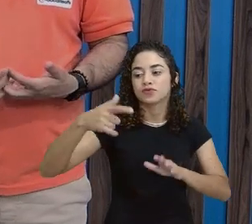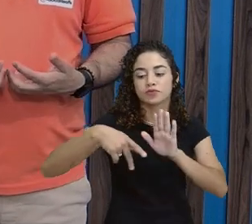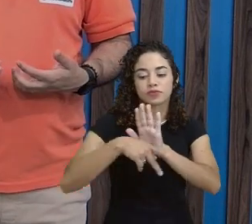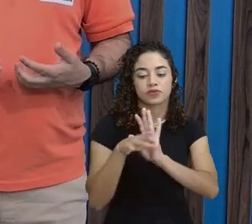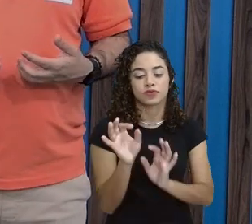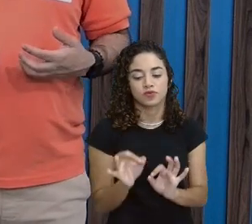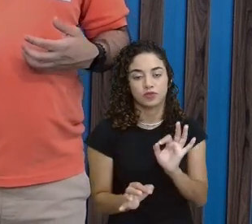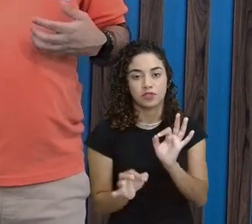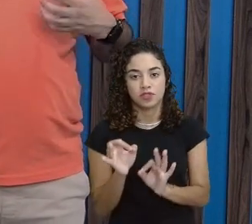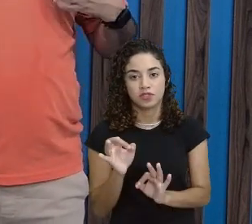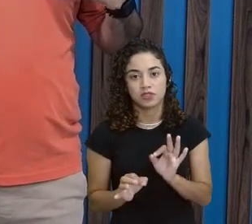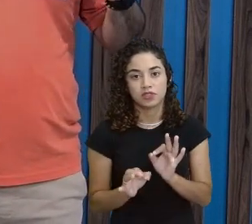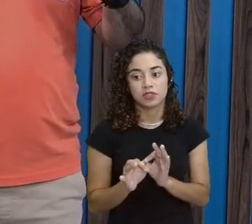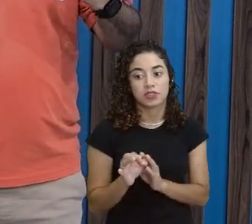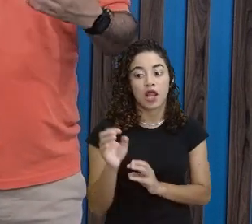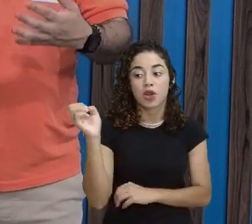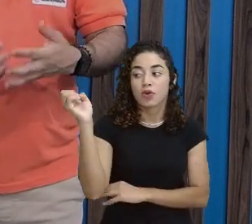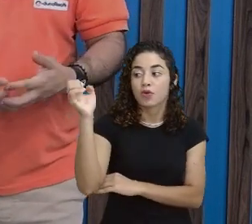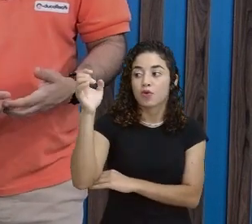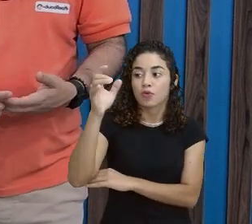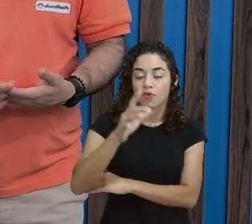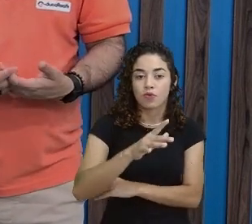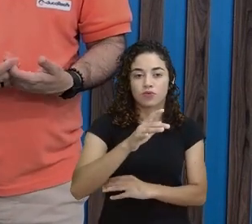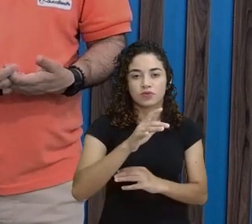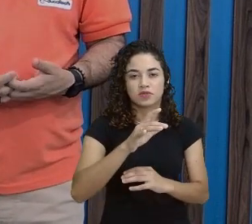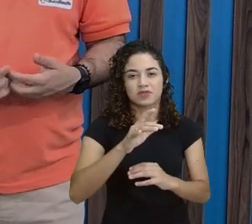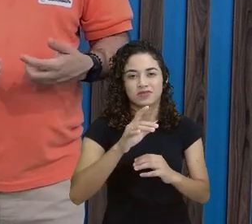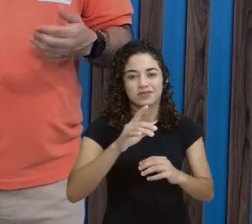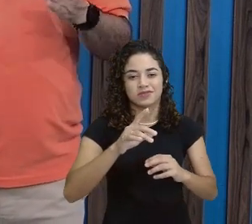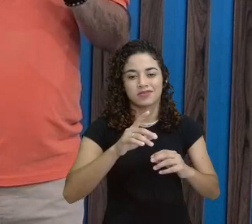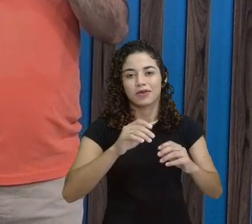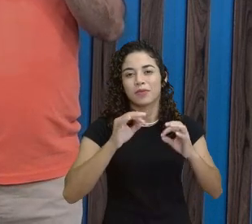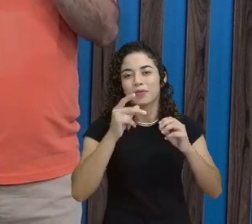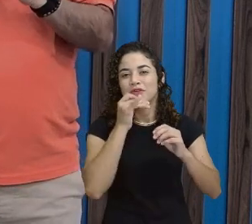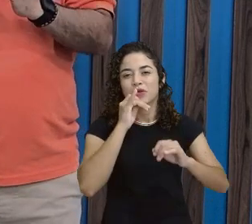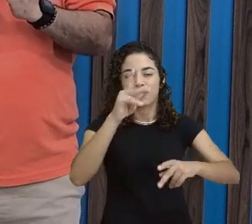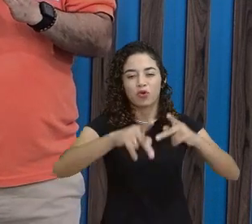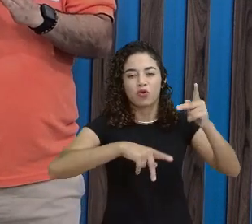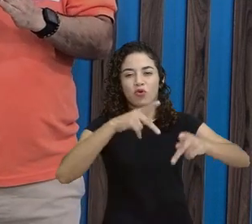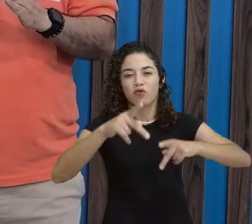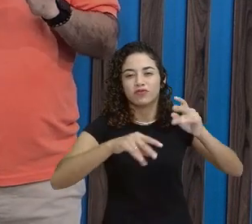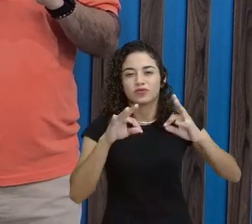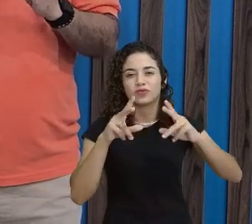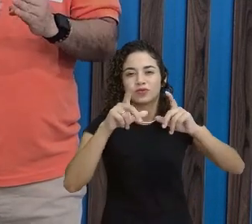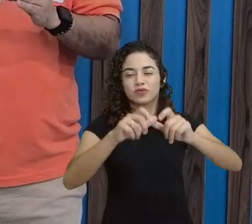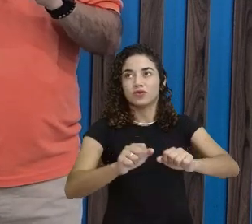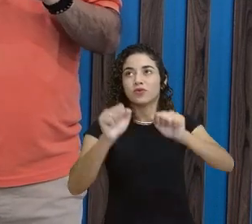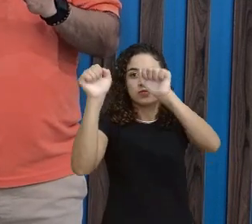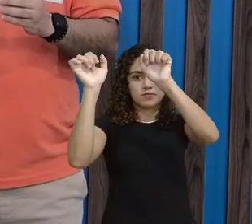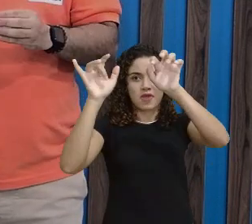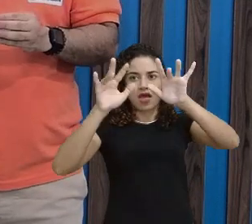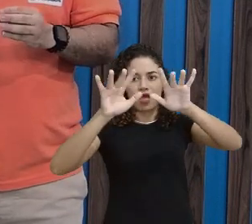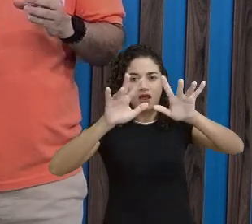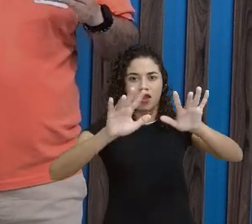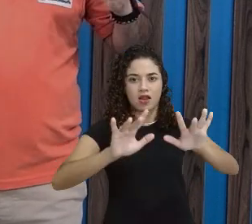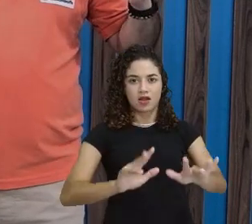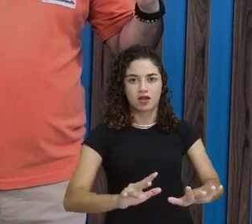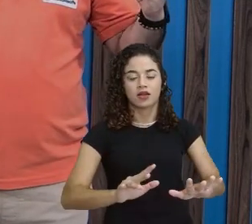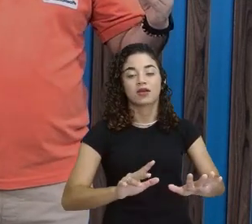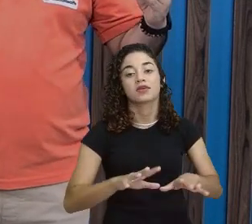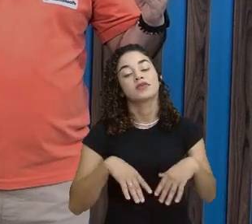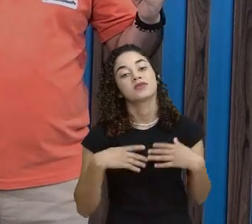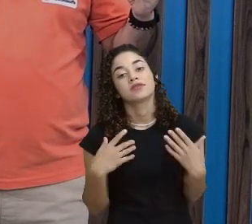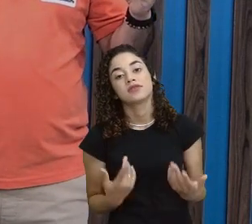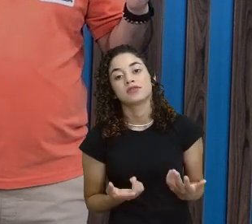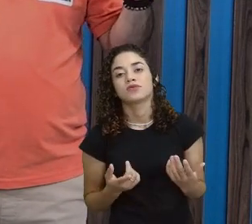justiça, certo? A luz que ilumina toda a humanidade. Então, qual foi a associação mais próxima que se fez com o